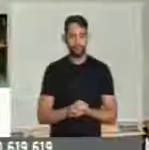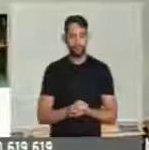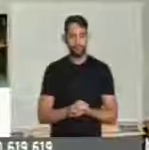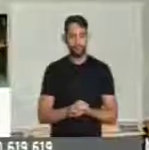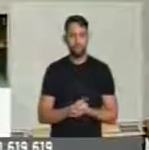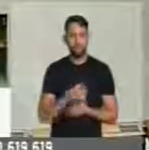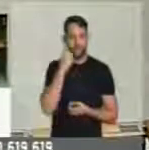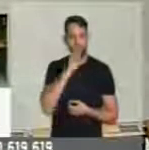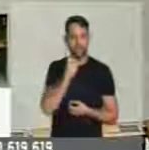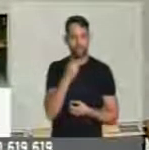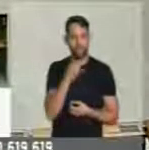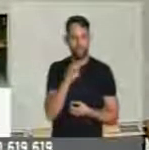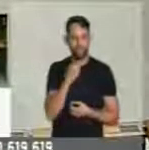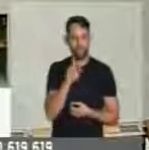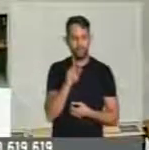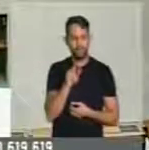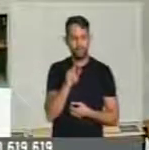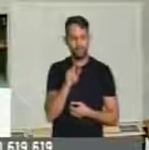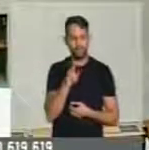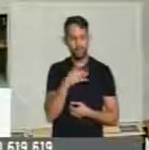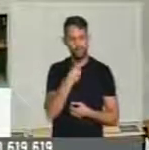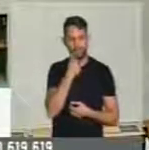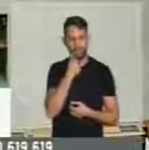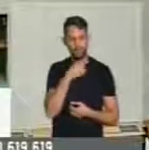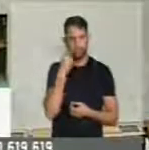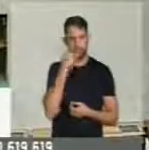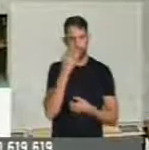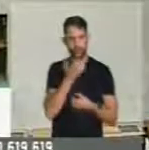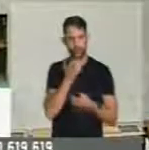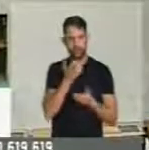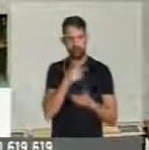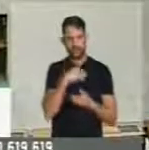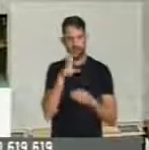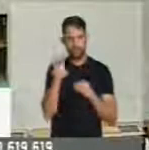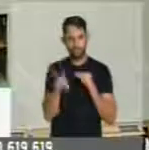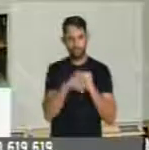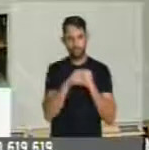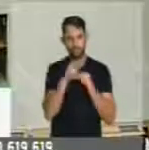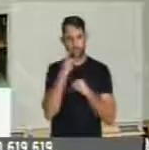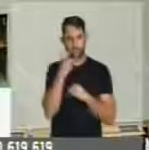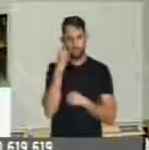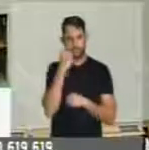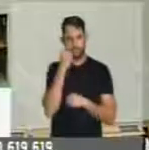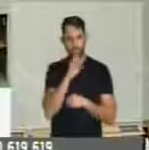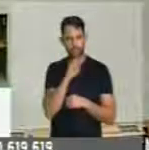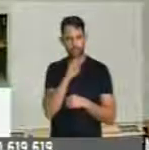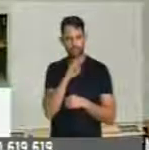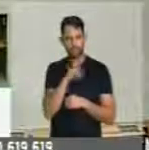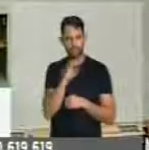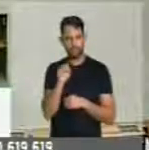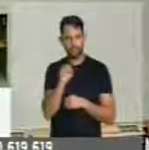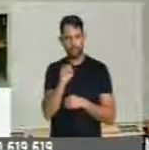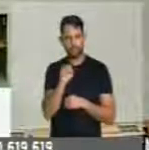Senhor presidente. Deputado Heráclito Forte, do PSB. Senhoras e senhores deputados, eu quero pegar aqui o gancho do deputado Silvio